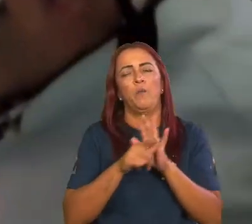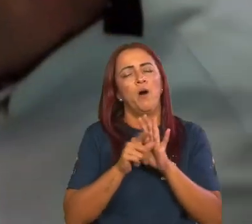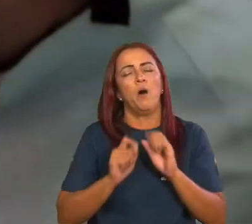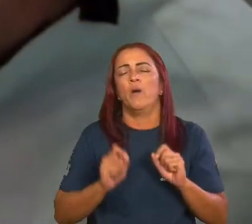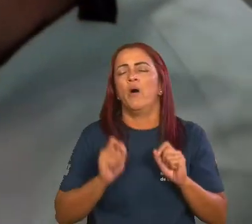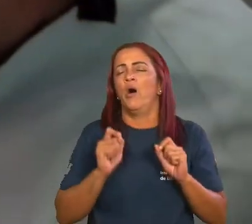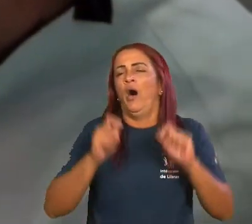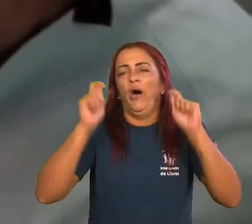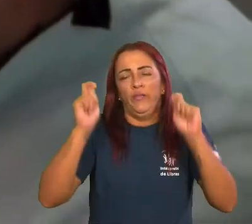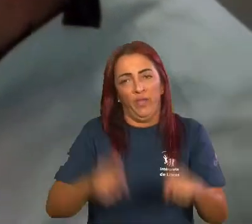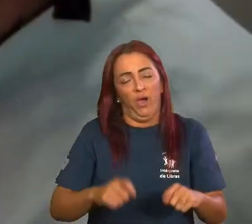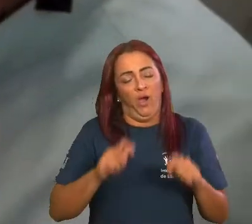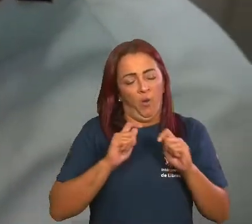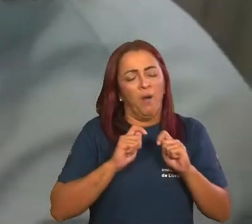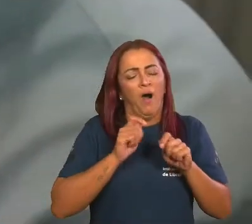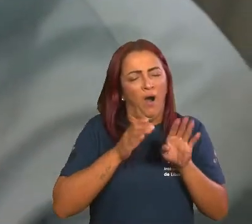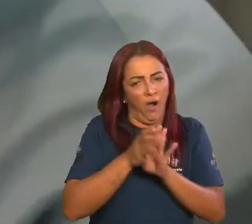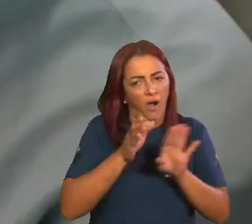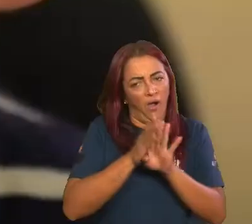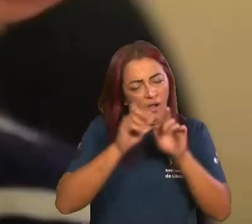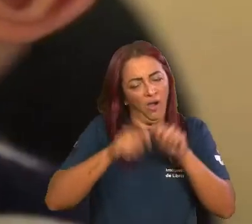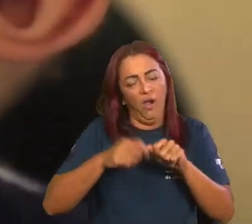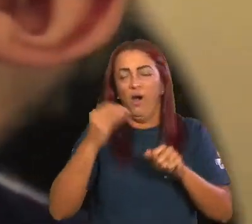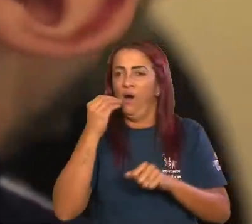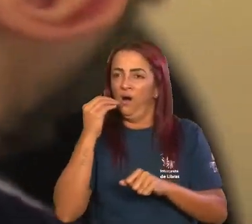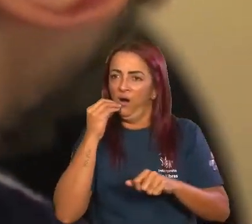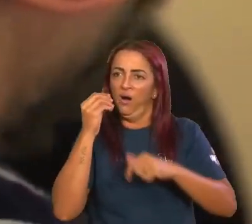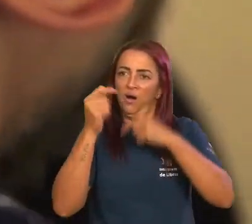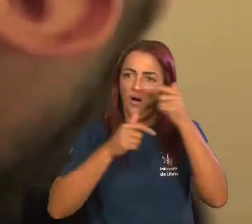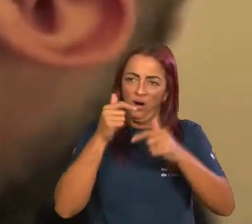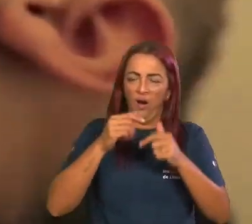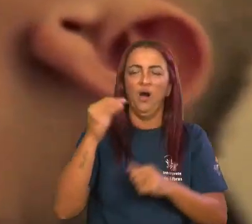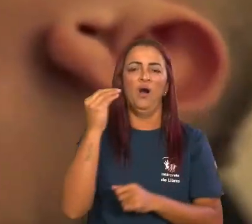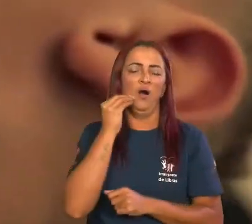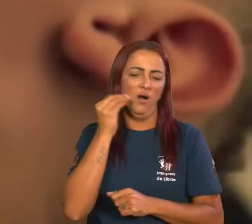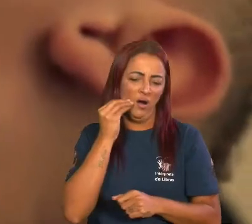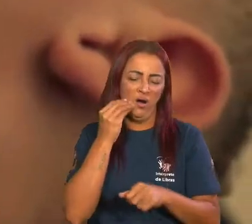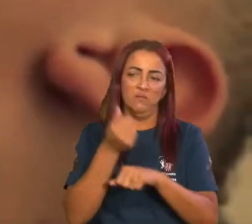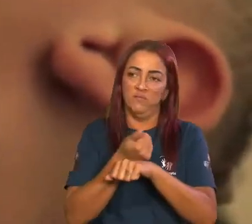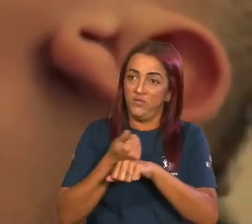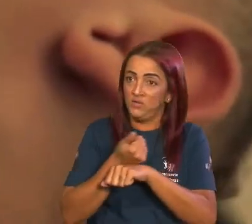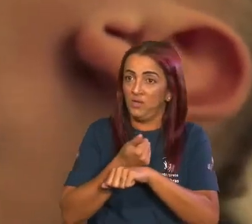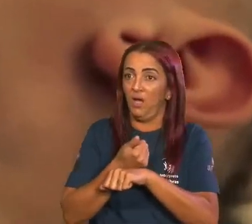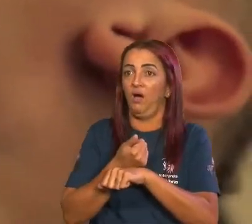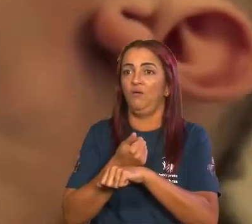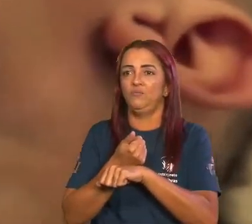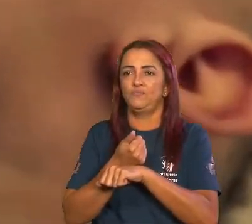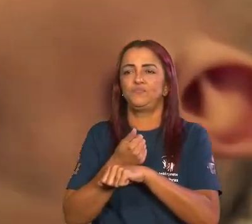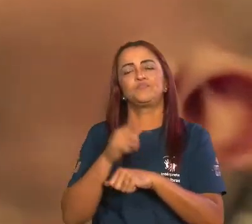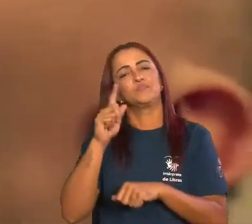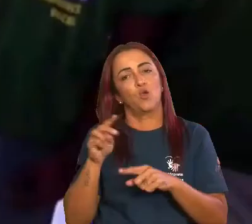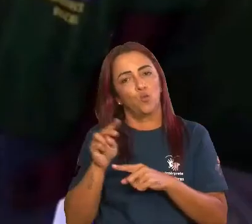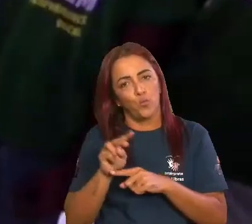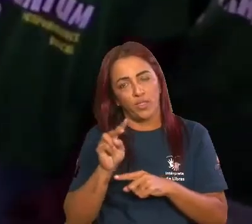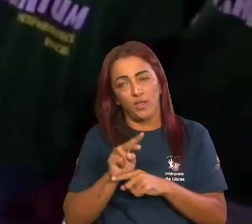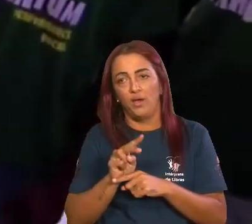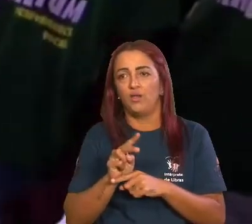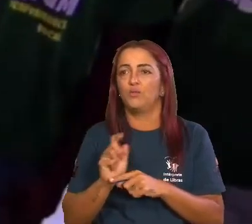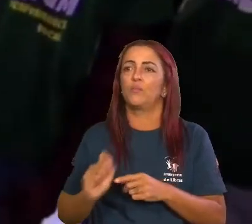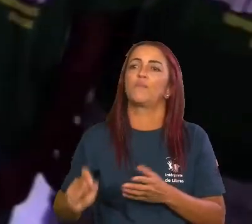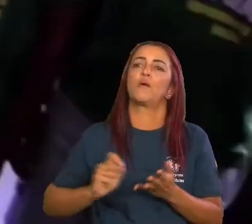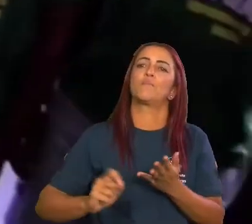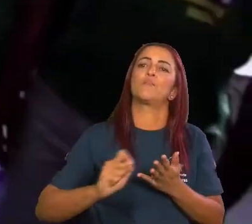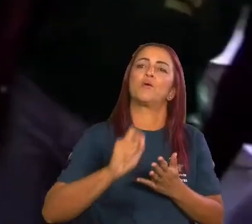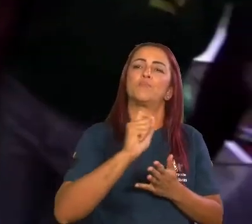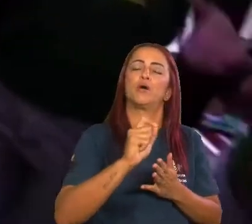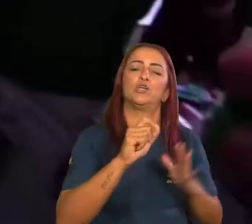uma capacitação, a uma oportunidade de trabalho, a uma oportunidade profissional. É o cuidado com vários institutos